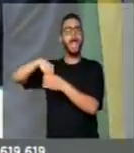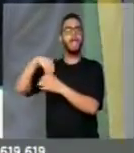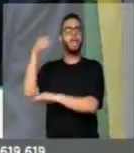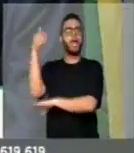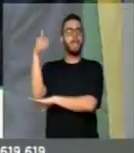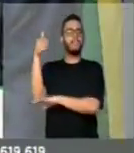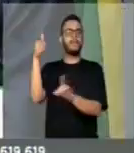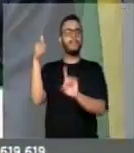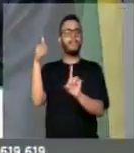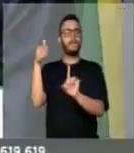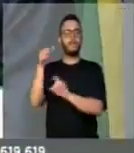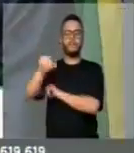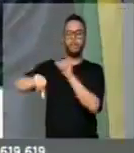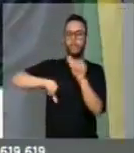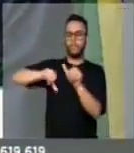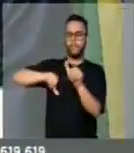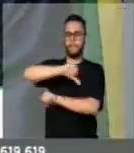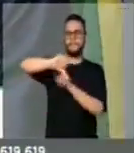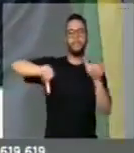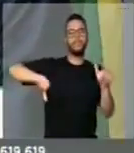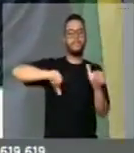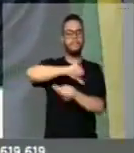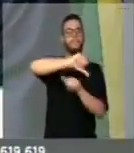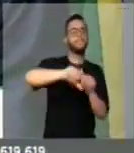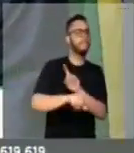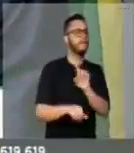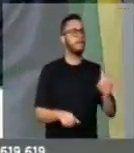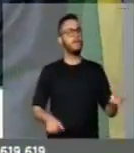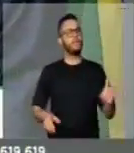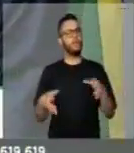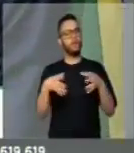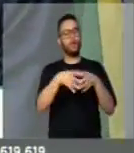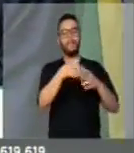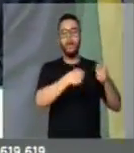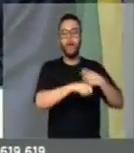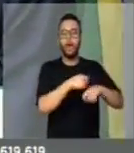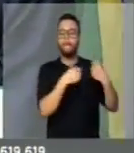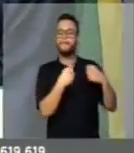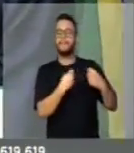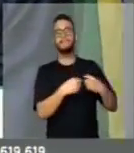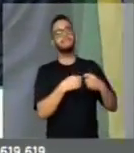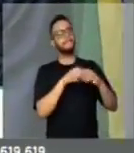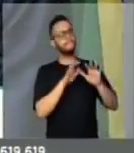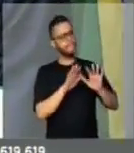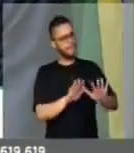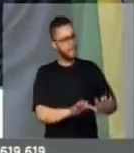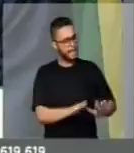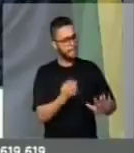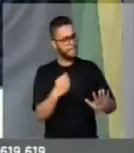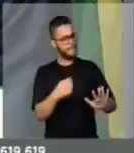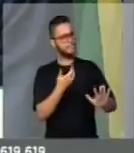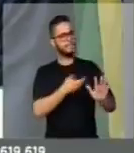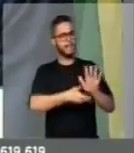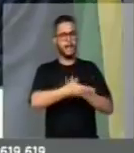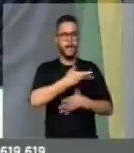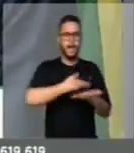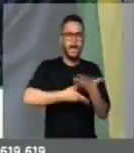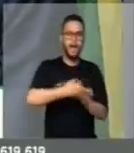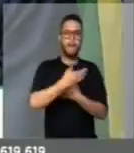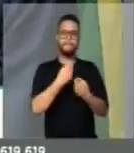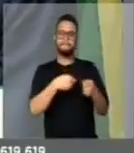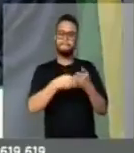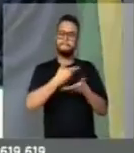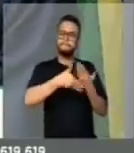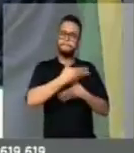rodízio permanente. Equipe econômica tem que ter maturação, tem que ter entrosamento.